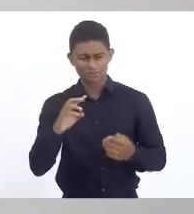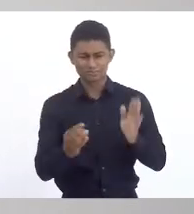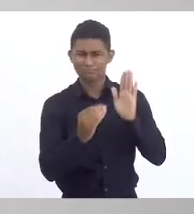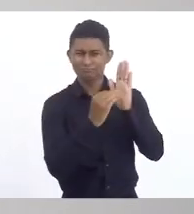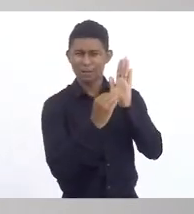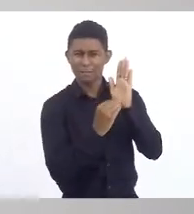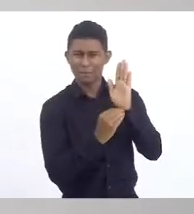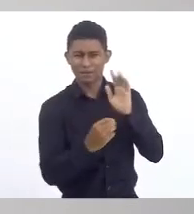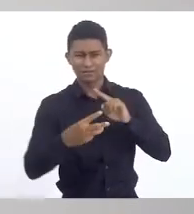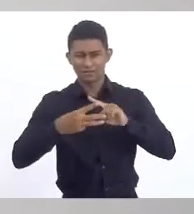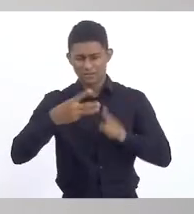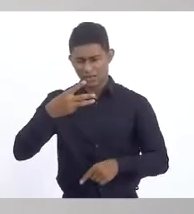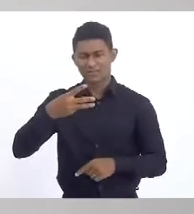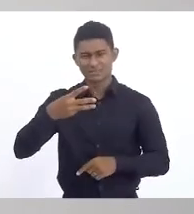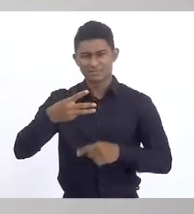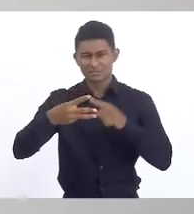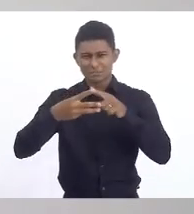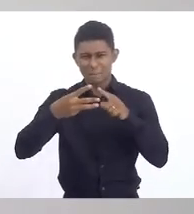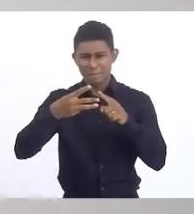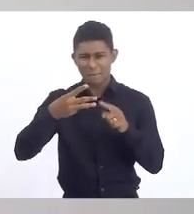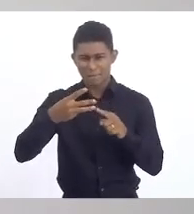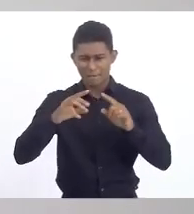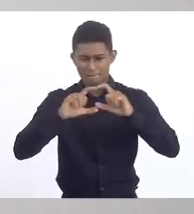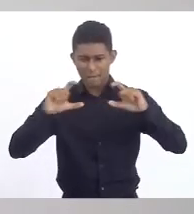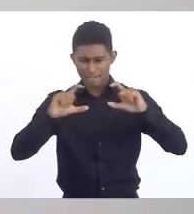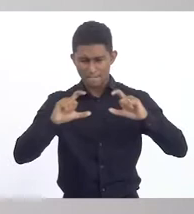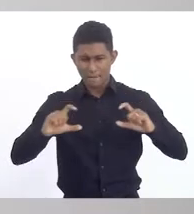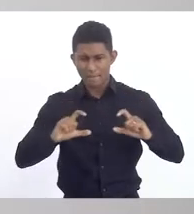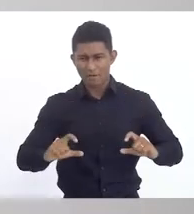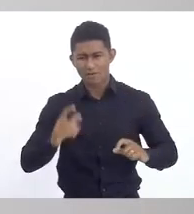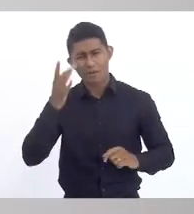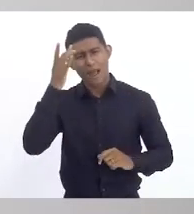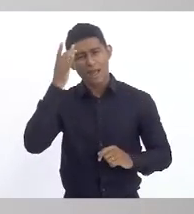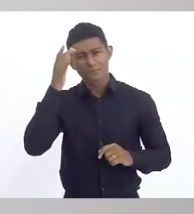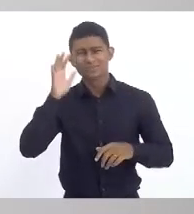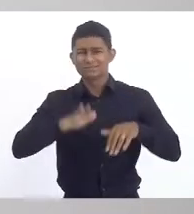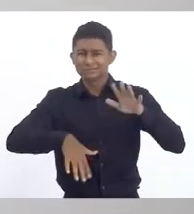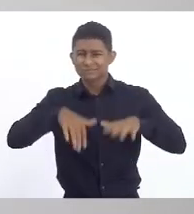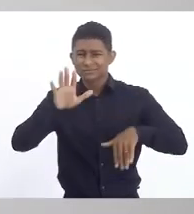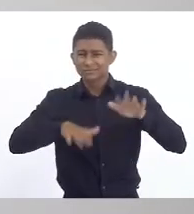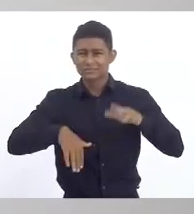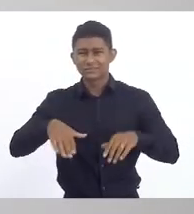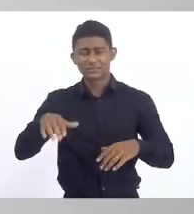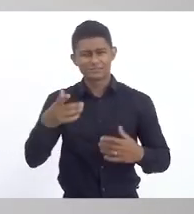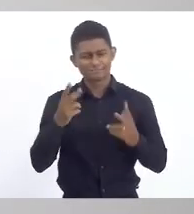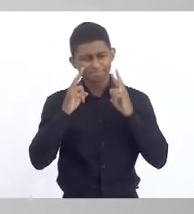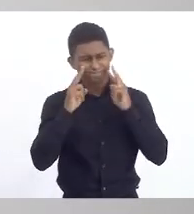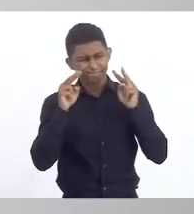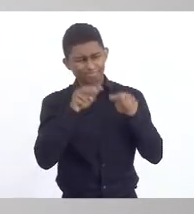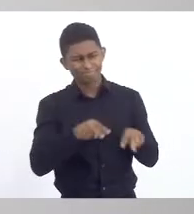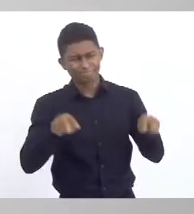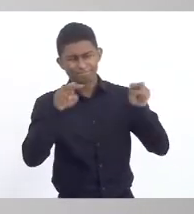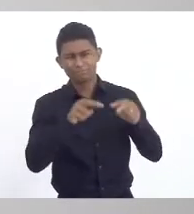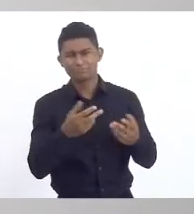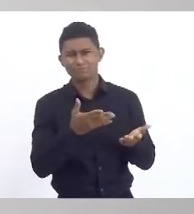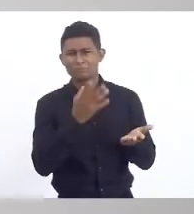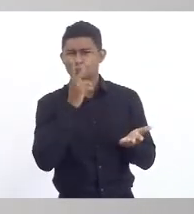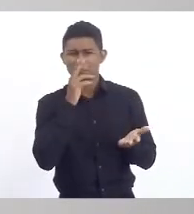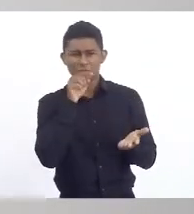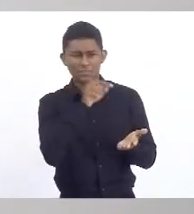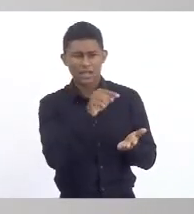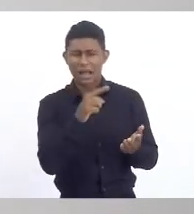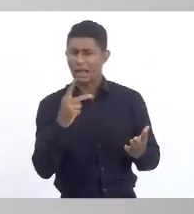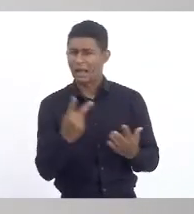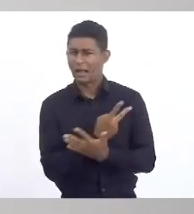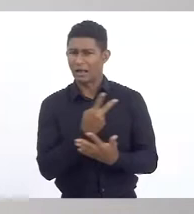três novas fontes ali, podem ser vistas, né, como violações ao regime de recuperação